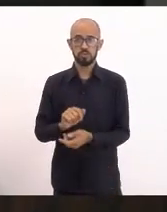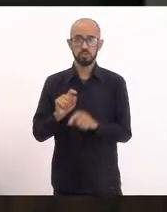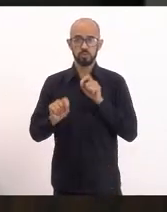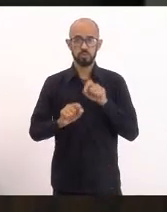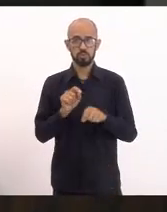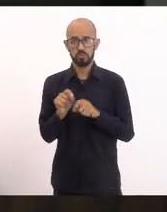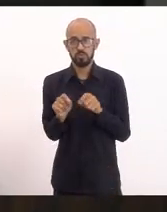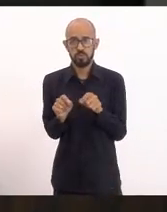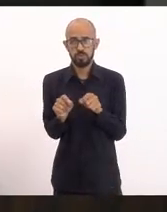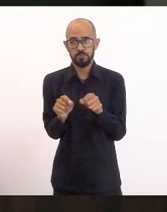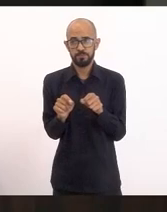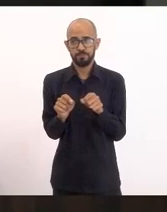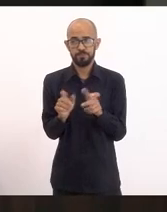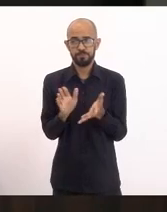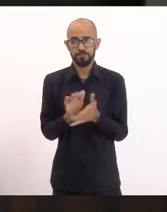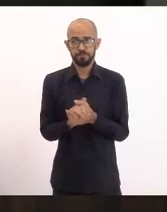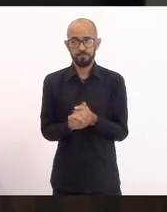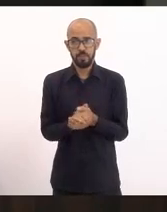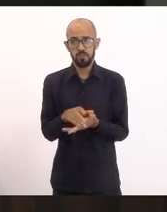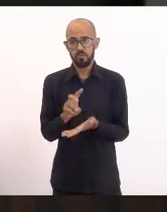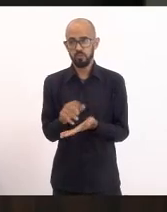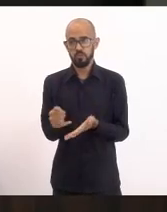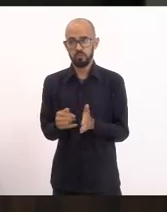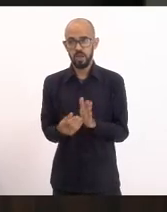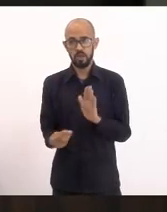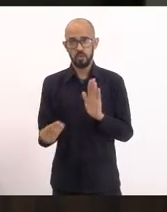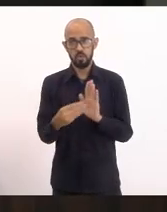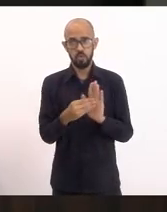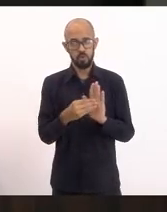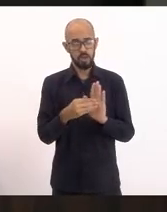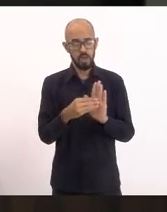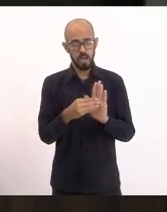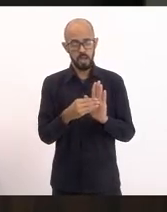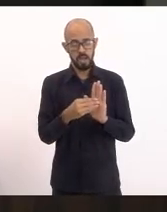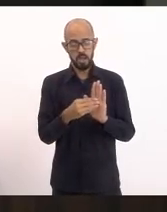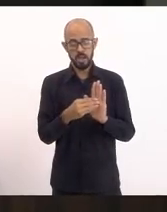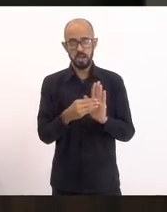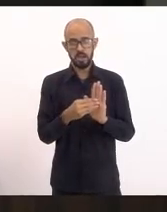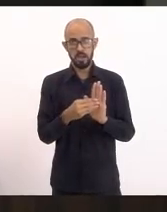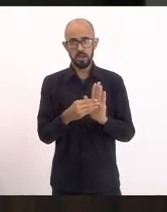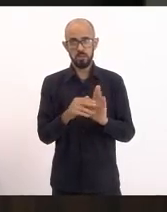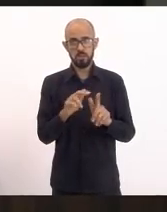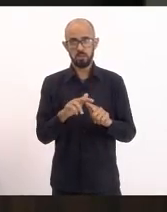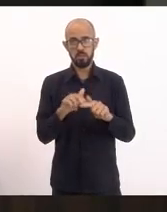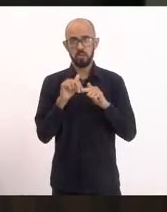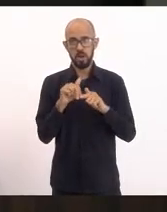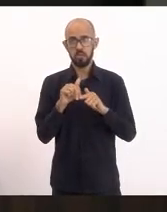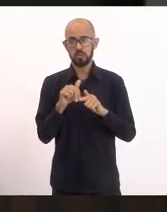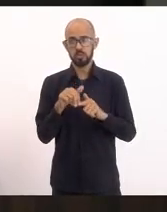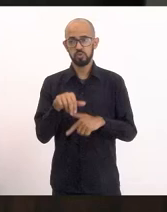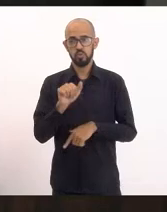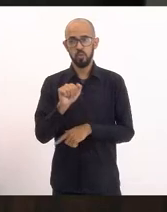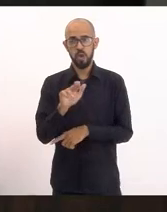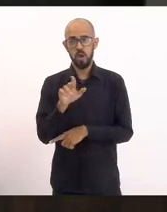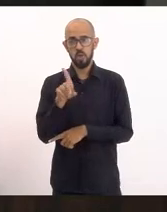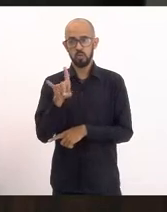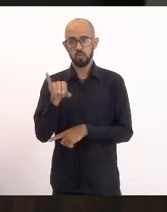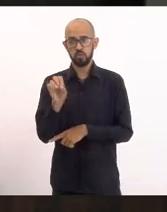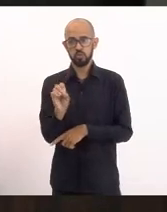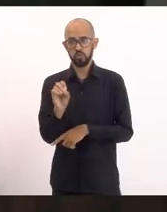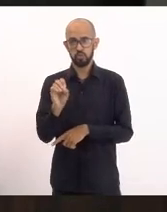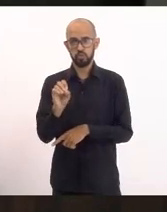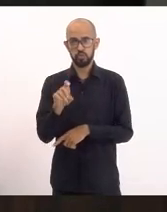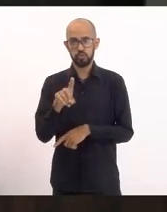trará a pauta, o veto, por conta de um áudio que já na manhã